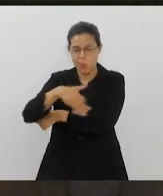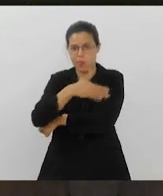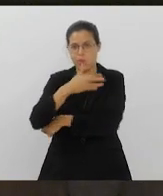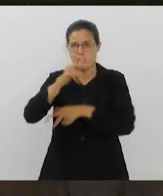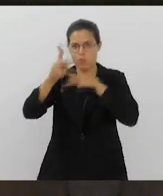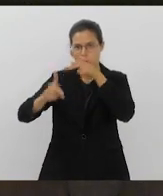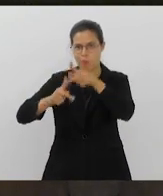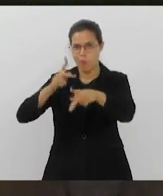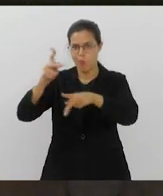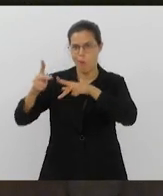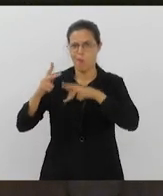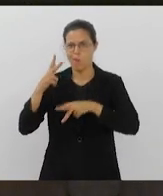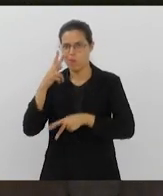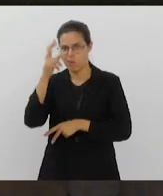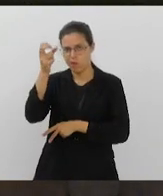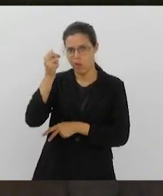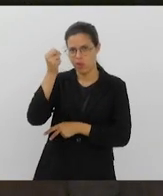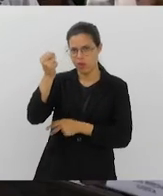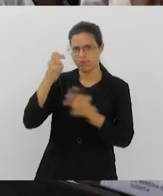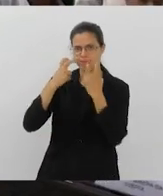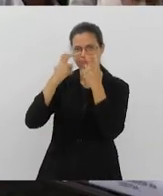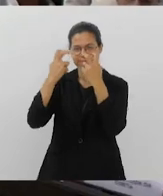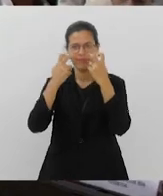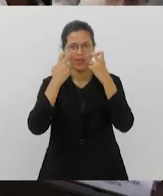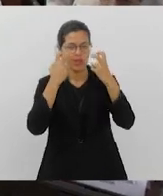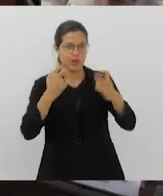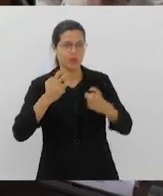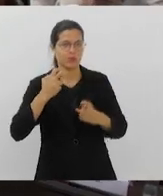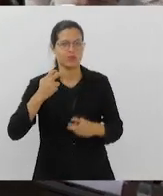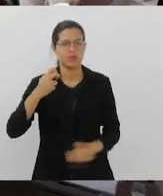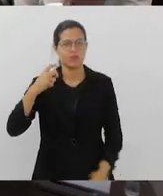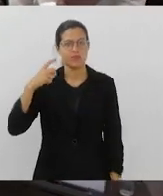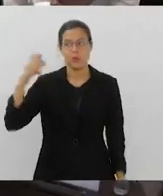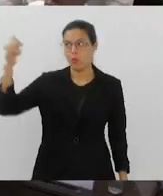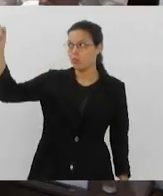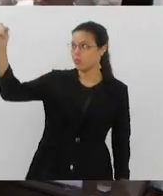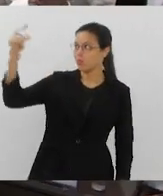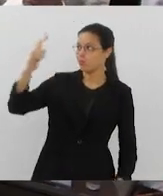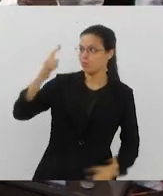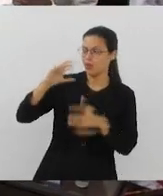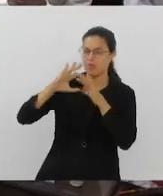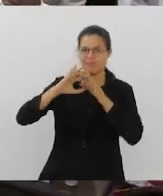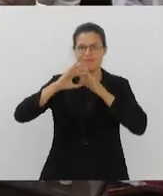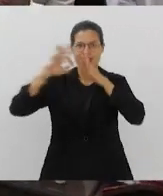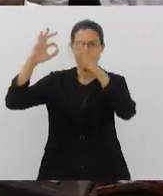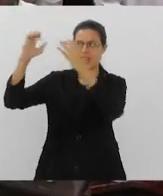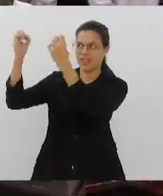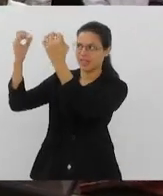Liberdade, raio.